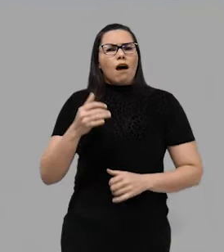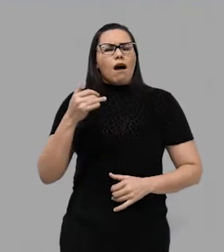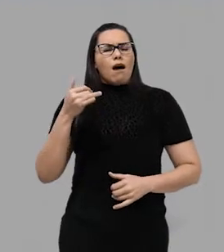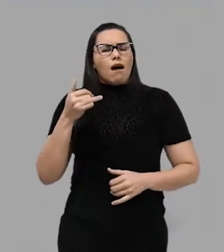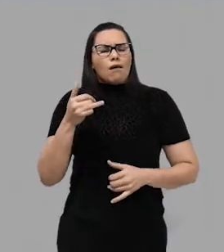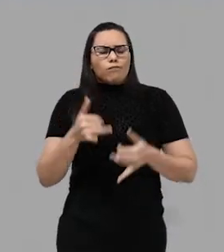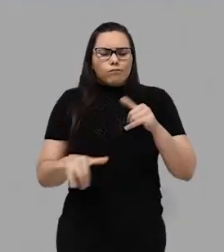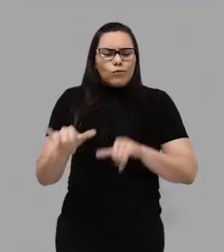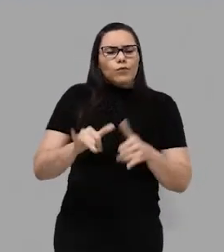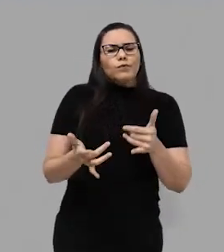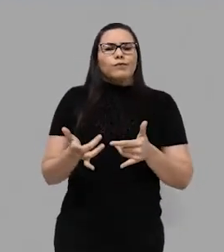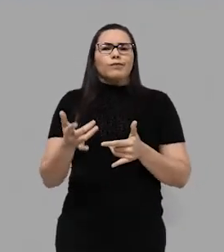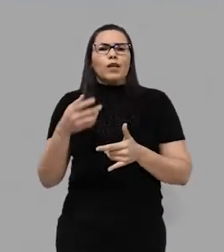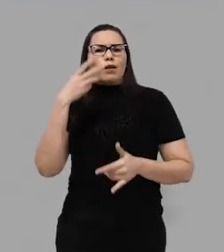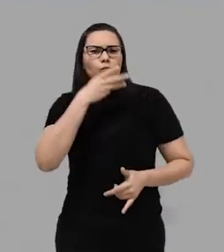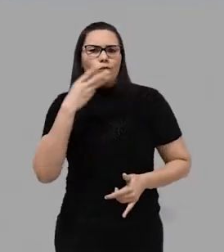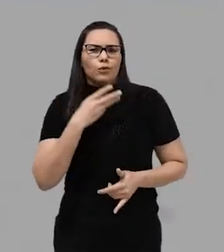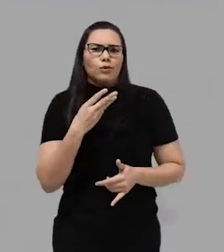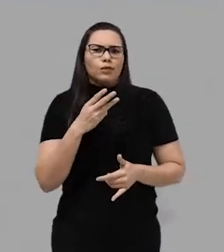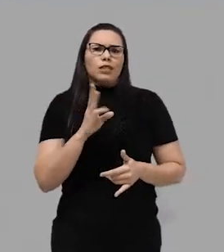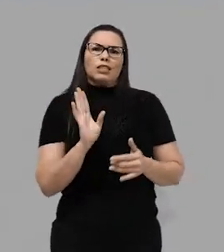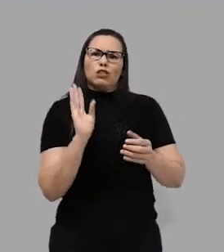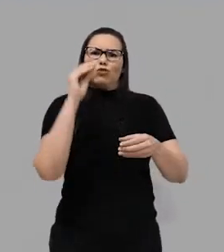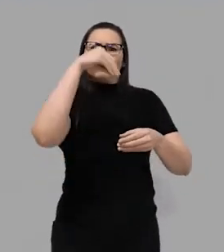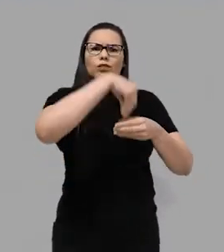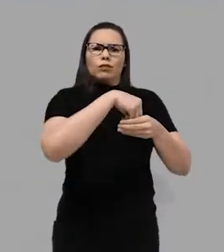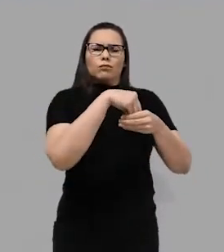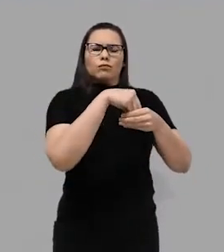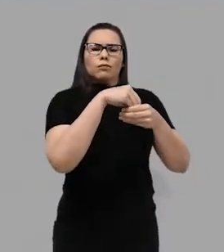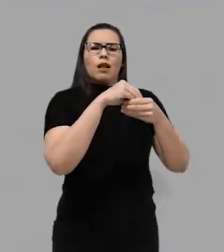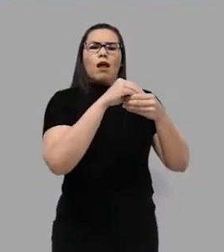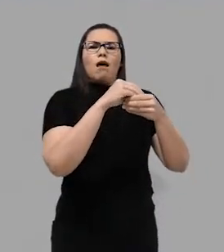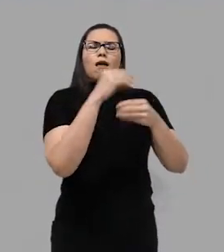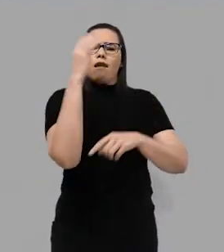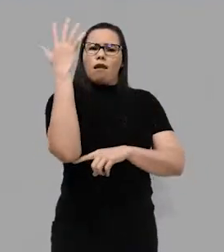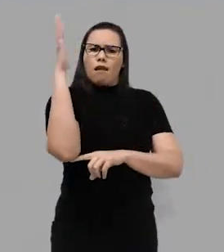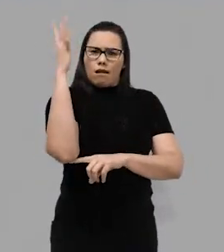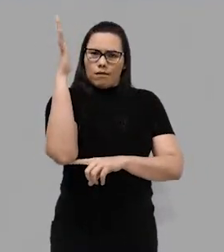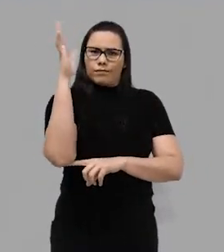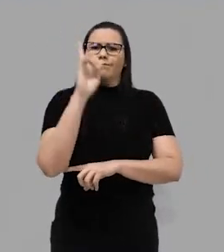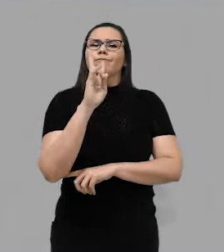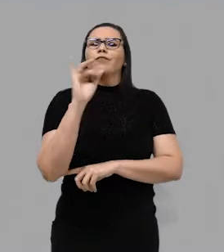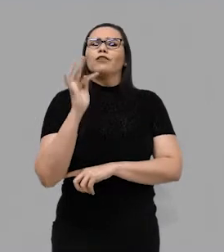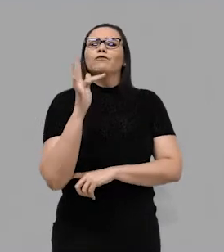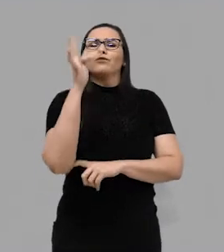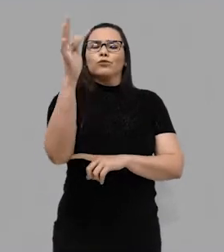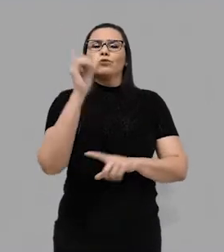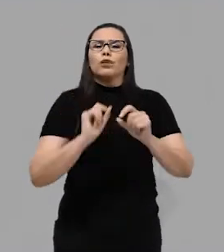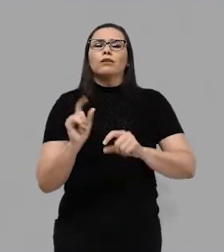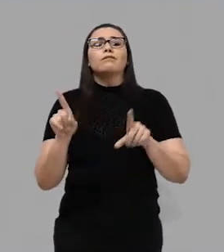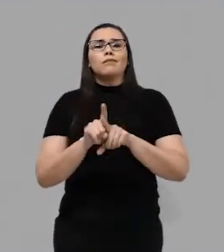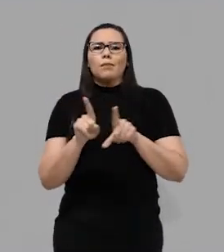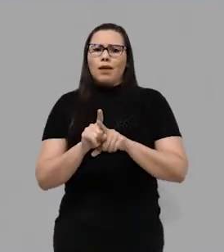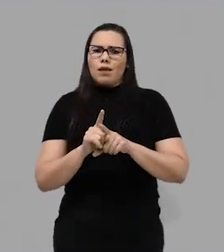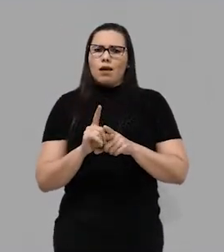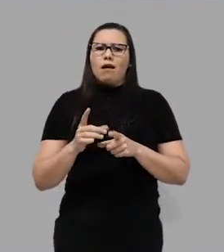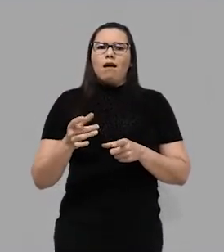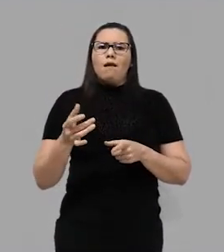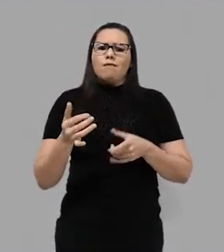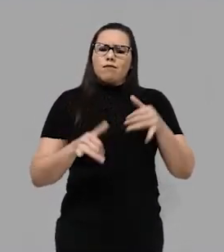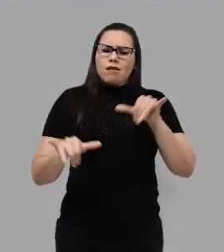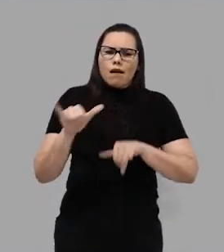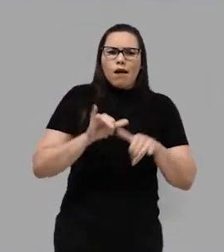molécula energética, vai servir para que eles também tenham força e energia para desempenharem as suas atividades